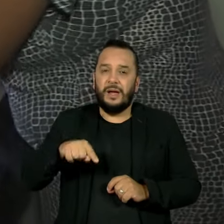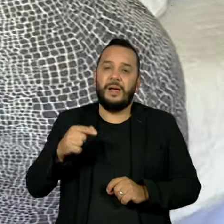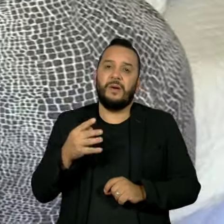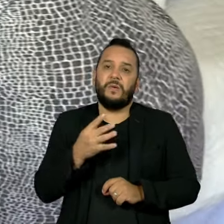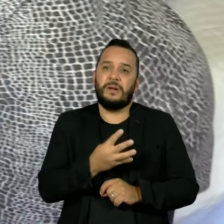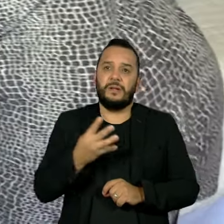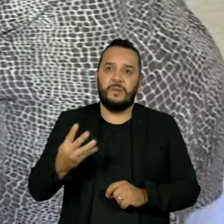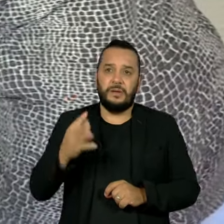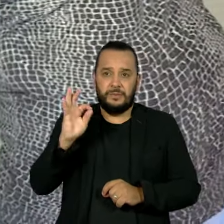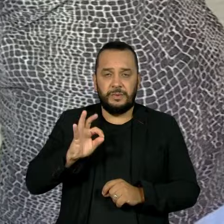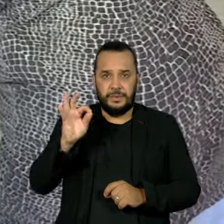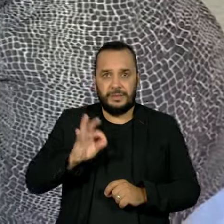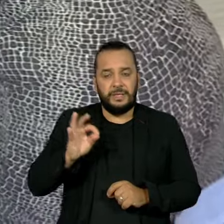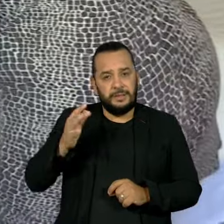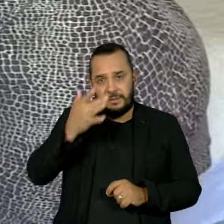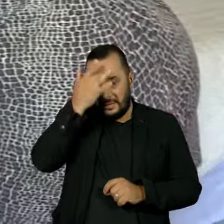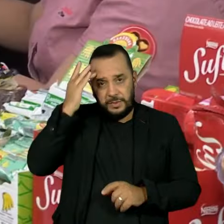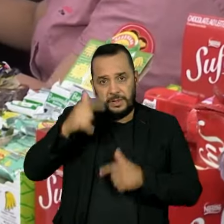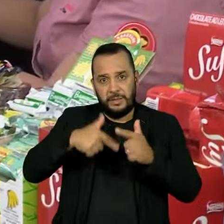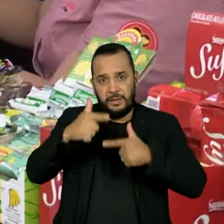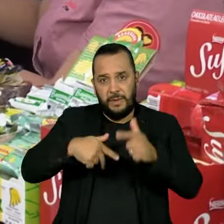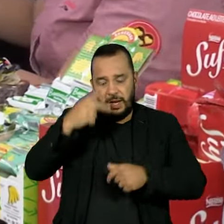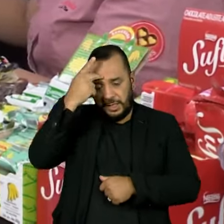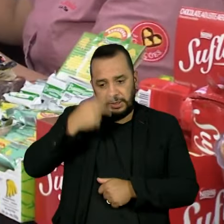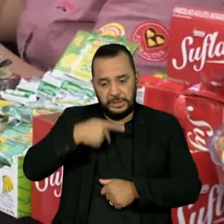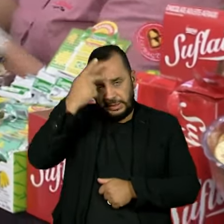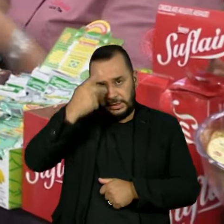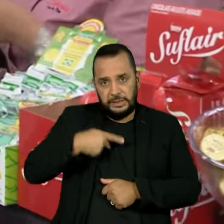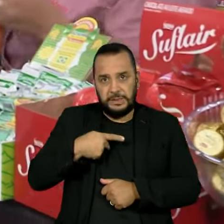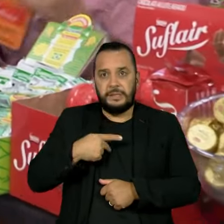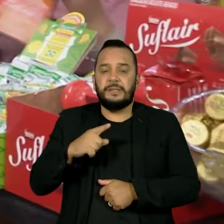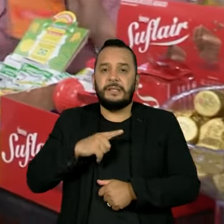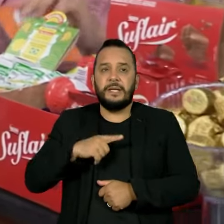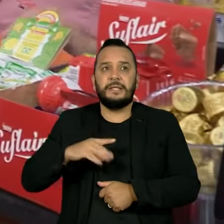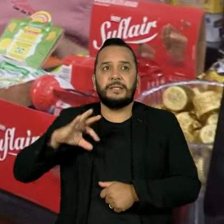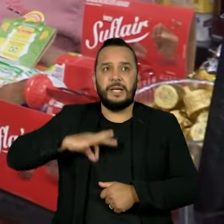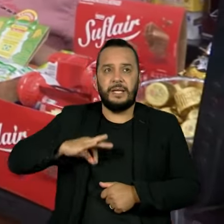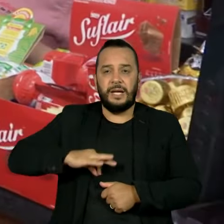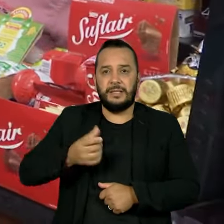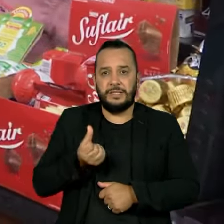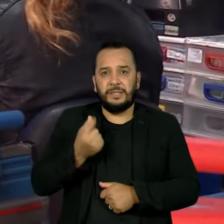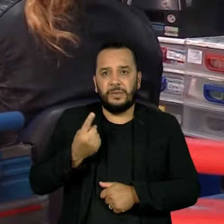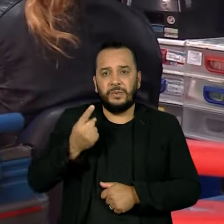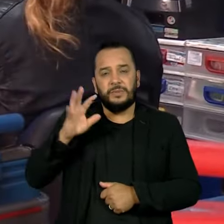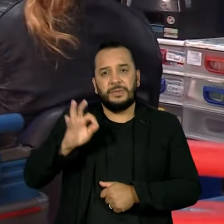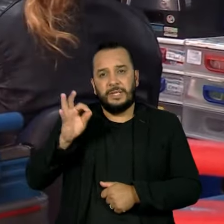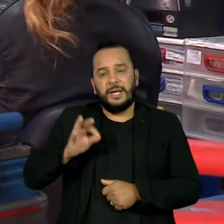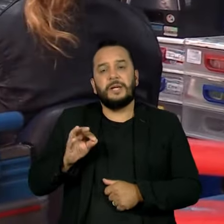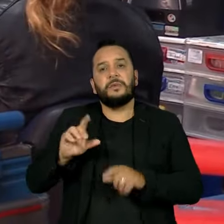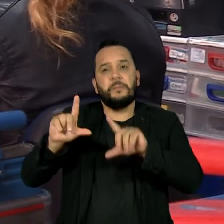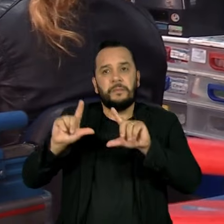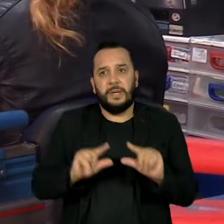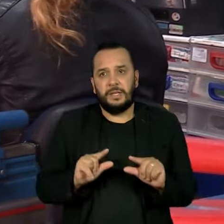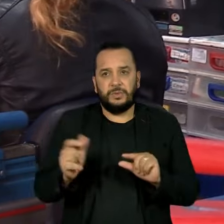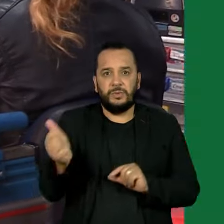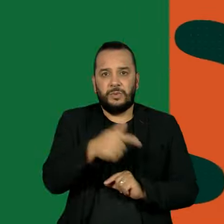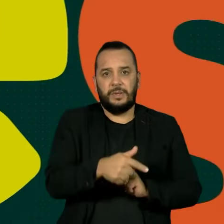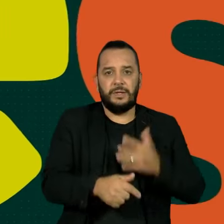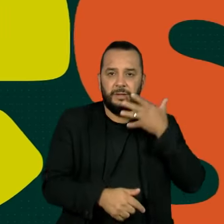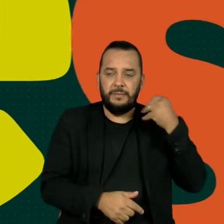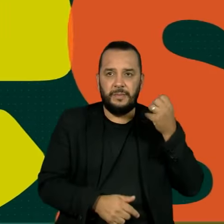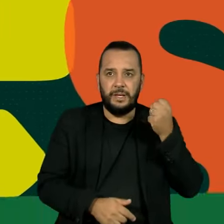44% dos trabalhadores informais e chegam a ganhar 61% a menos que os trabalhadores